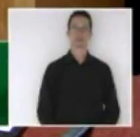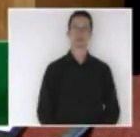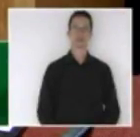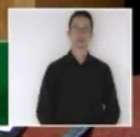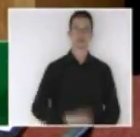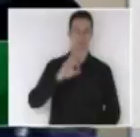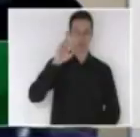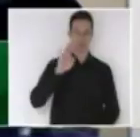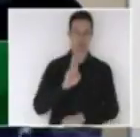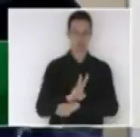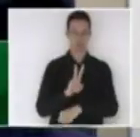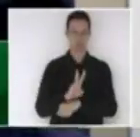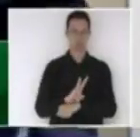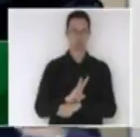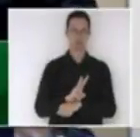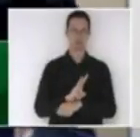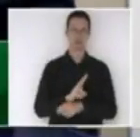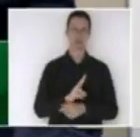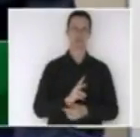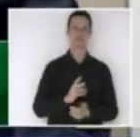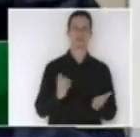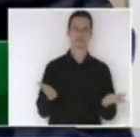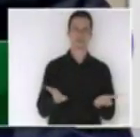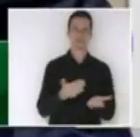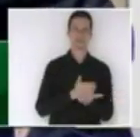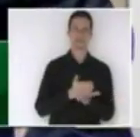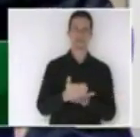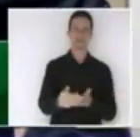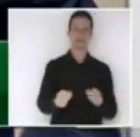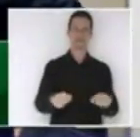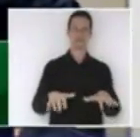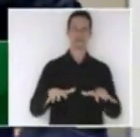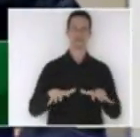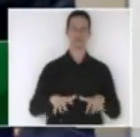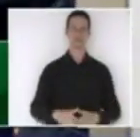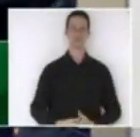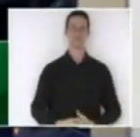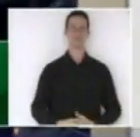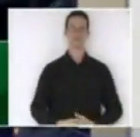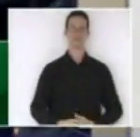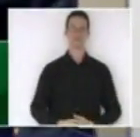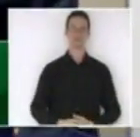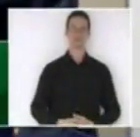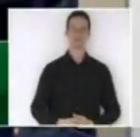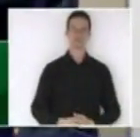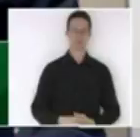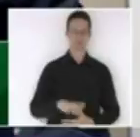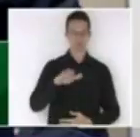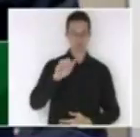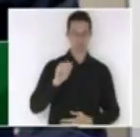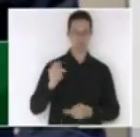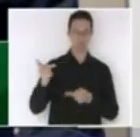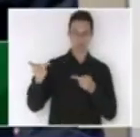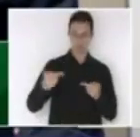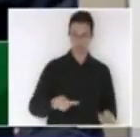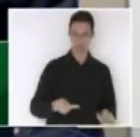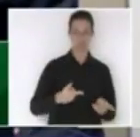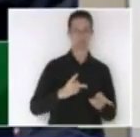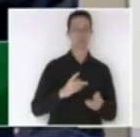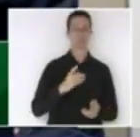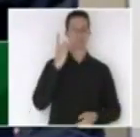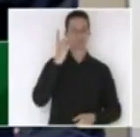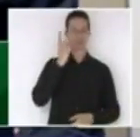sob a proteção de Deus, declaro aberta a presente sessão e convido o deputado Mário Marcondes para proceder